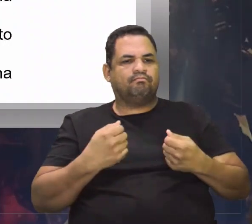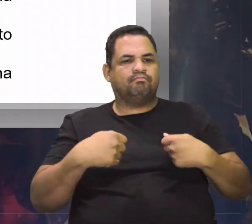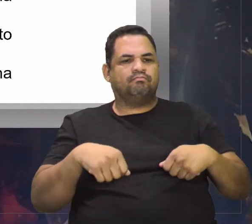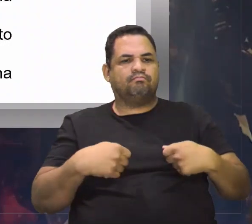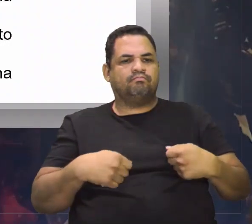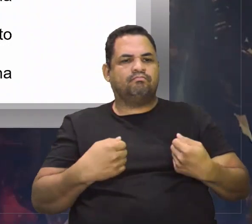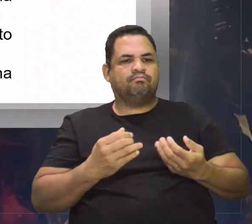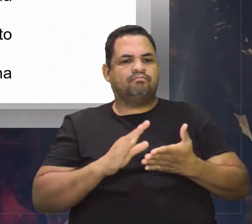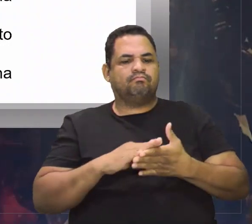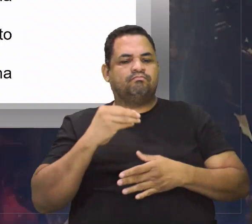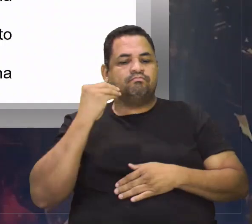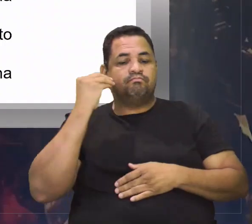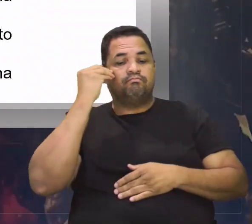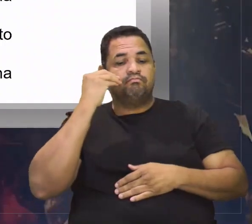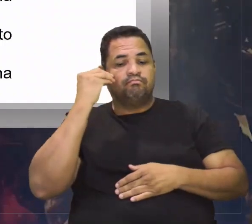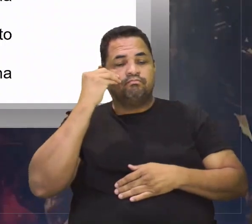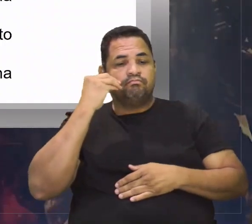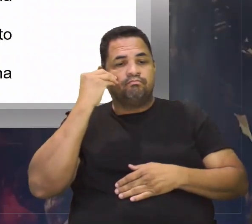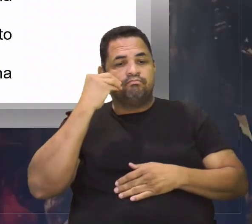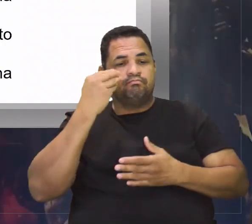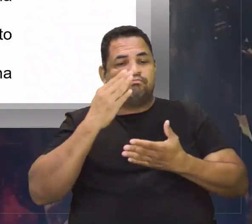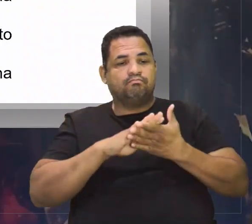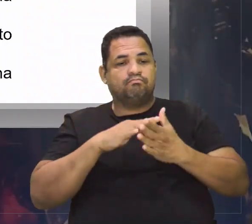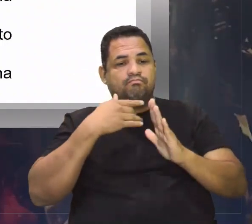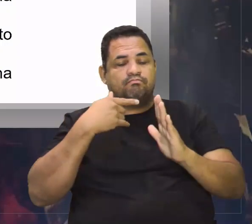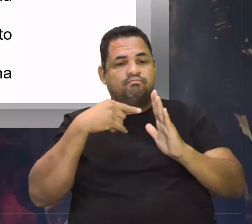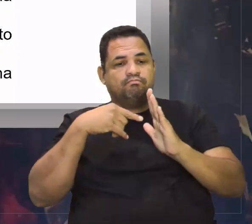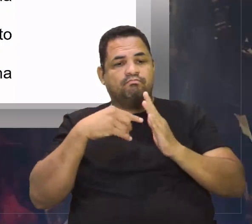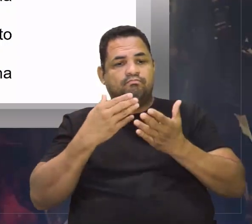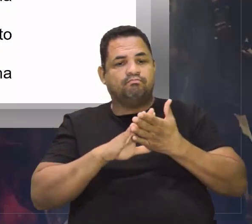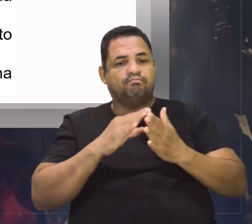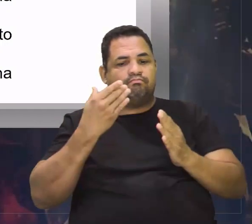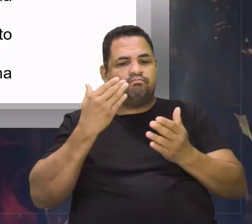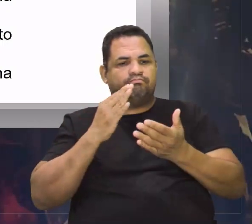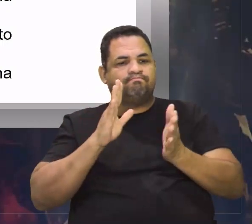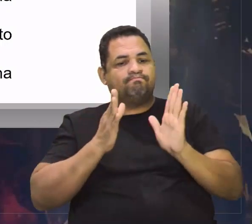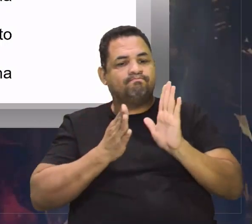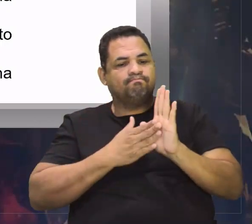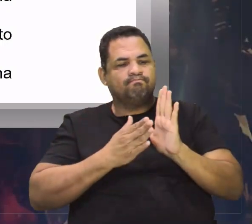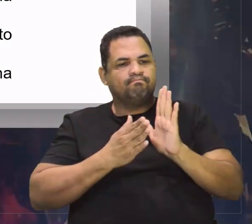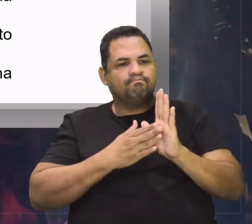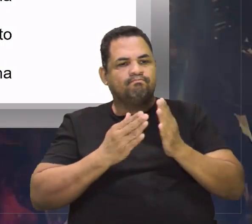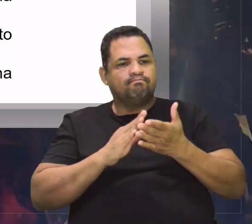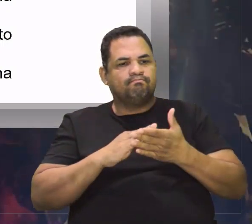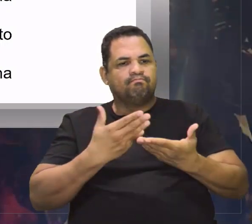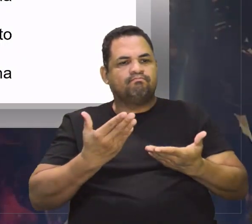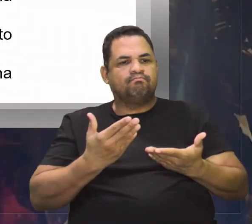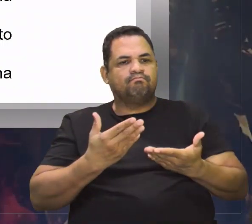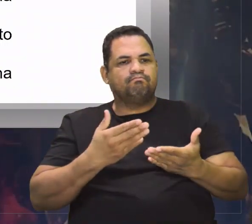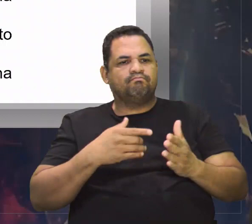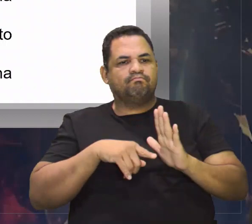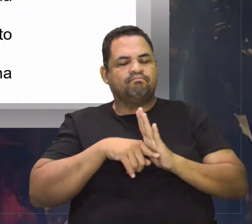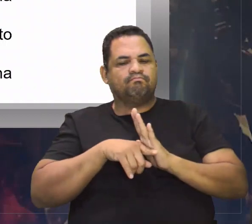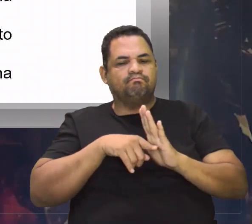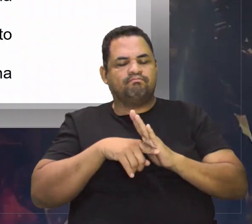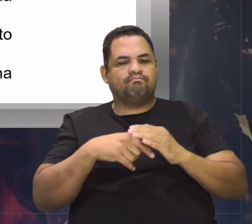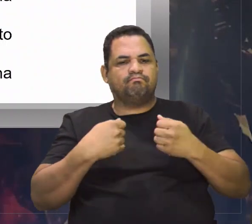precisava experimentar. Você precisava testar. E é isso que a ciência fazia.